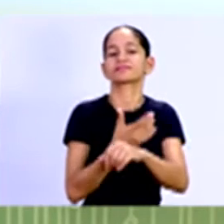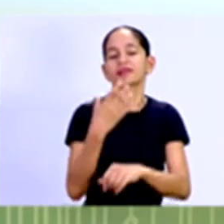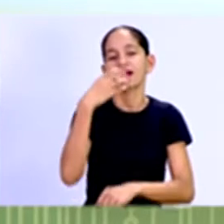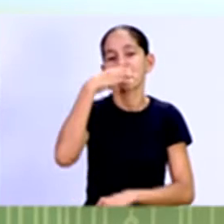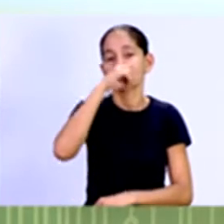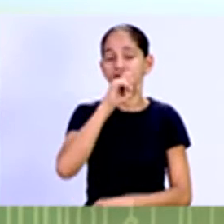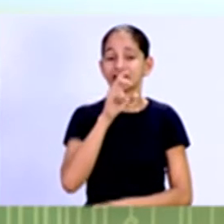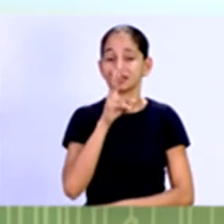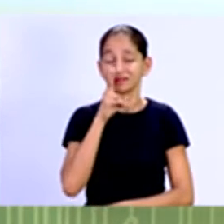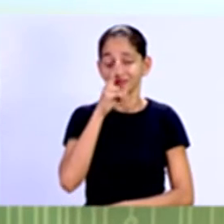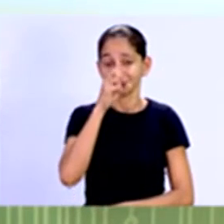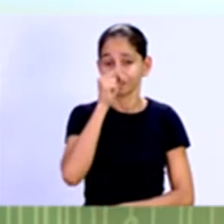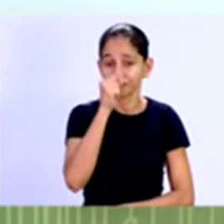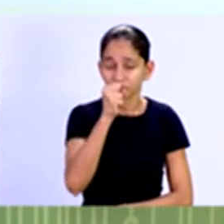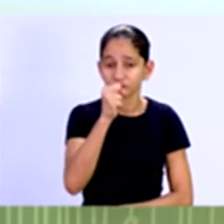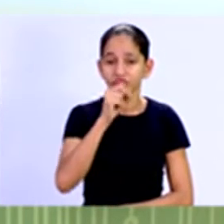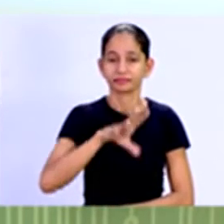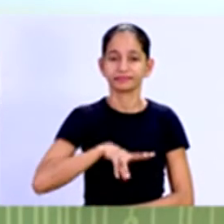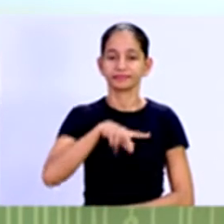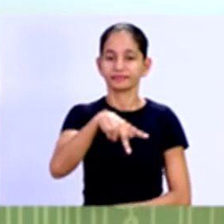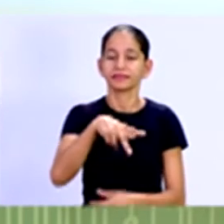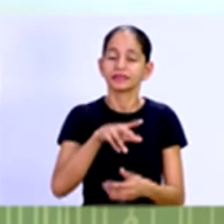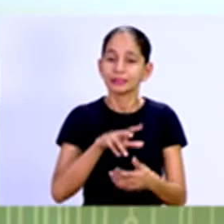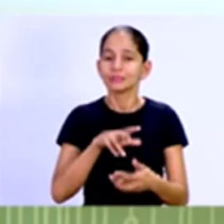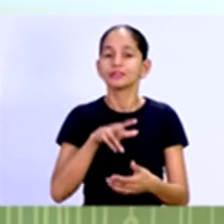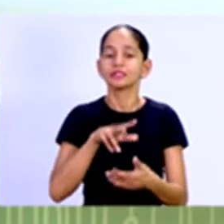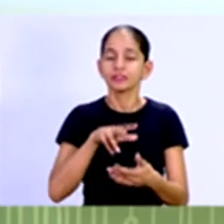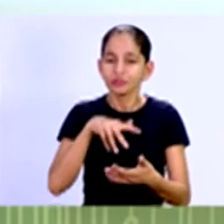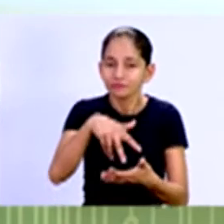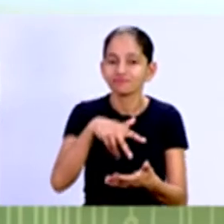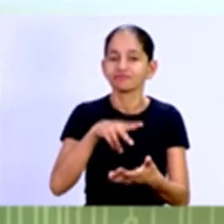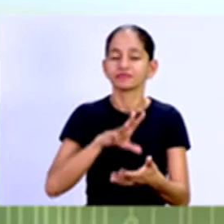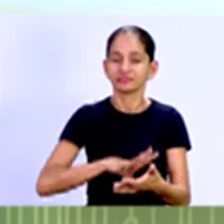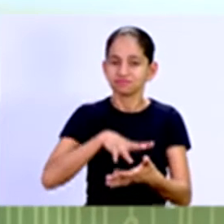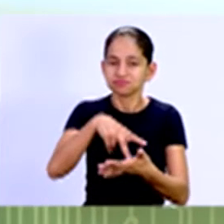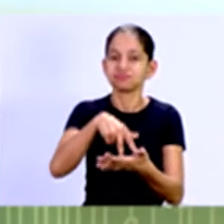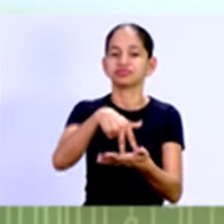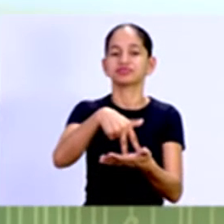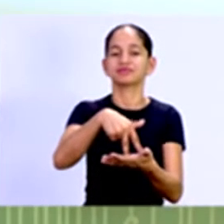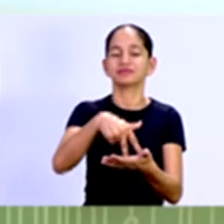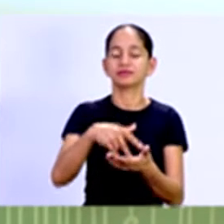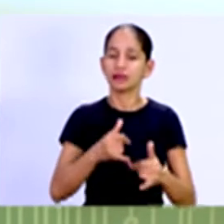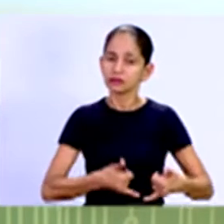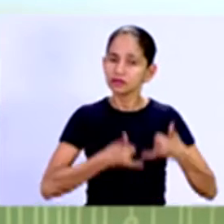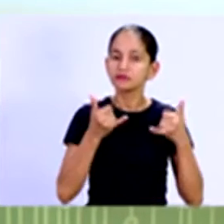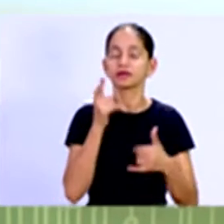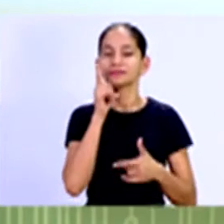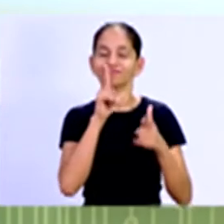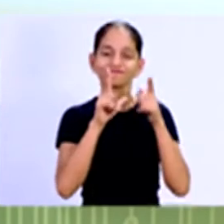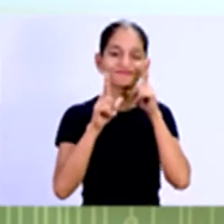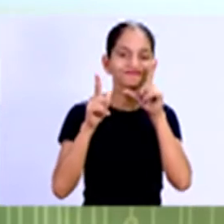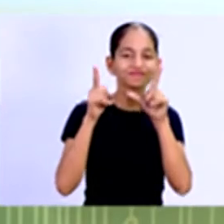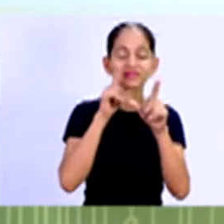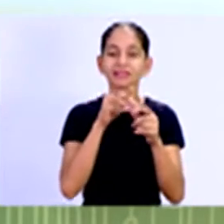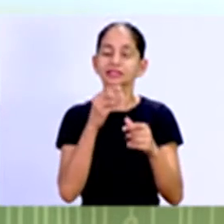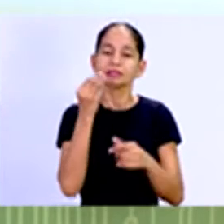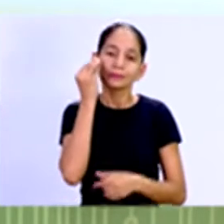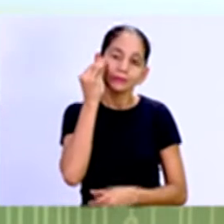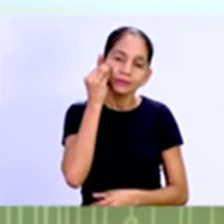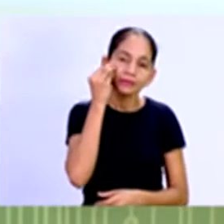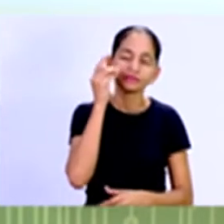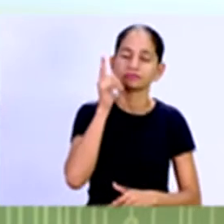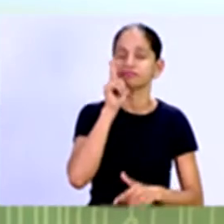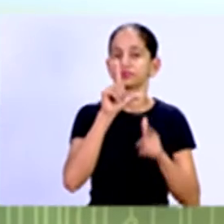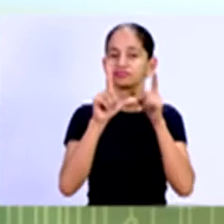ter força para ter coragem, né? Tem que ter força para ser generoso, tem que ter o poder da